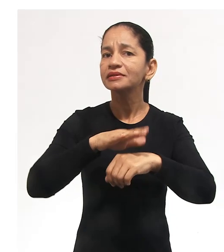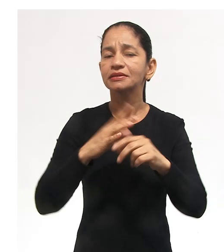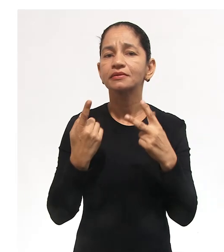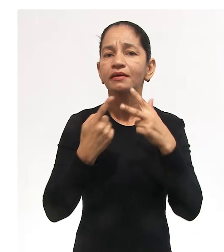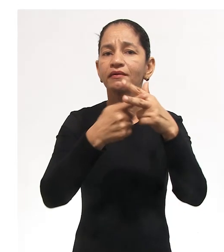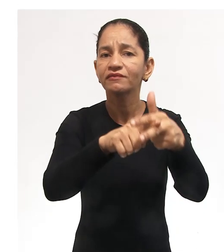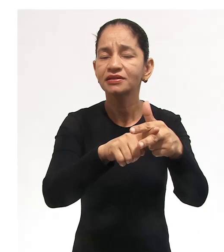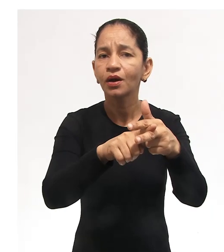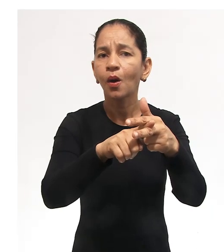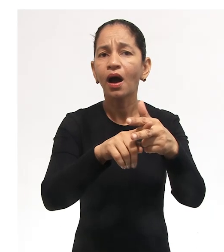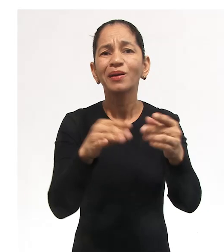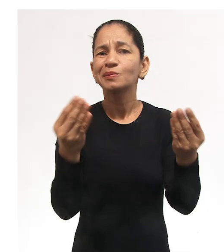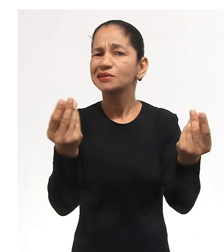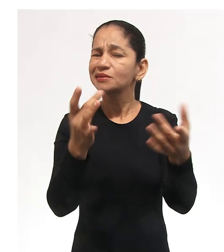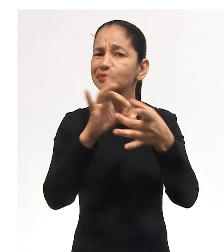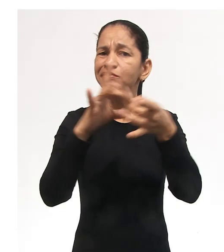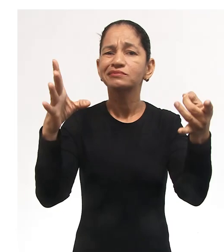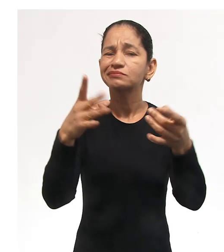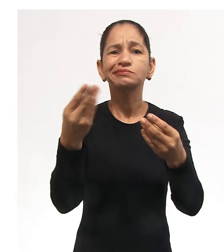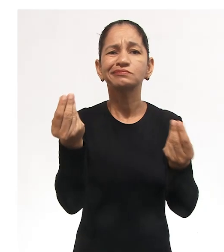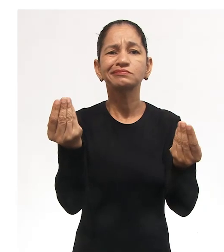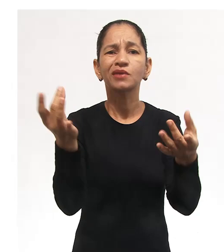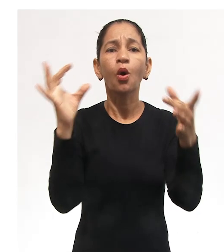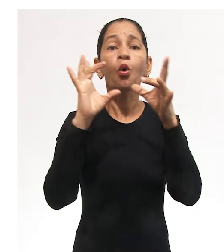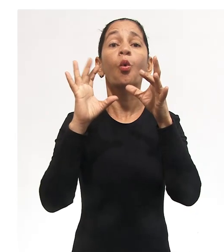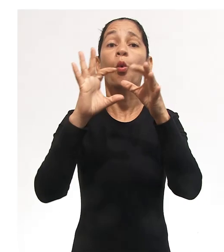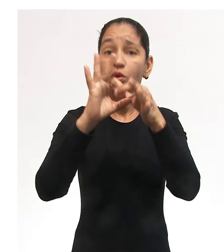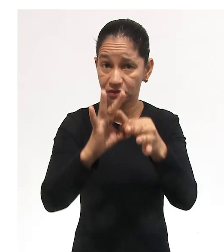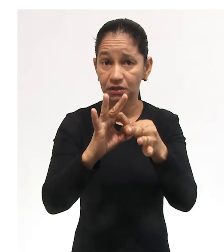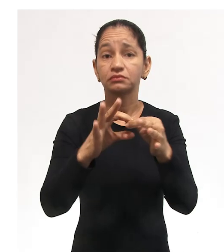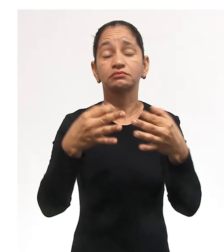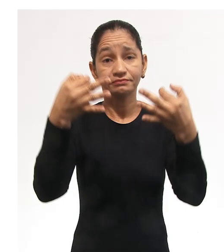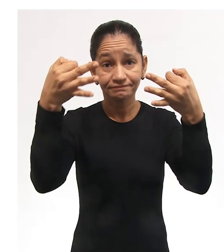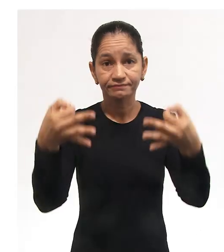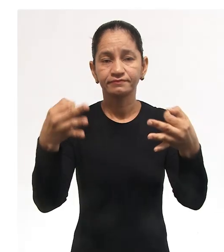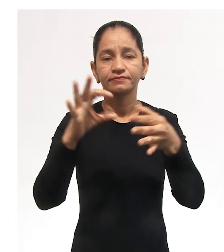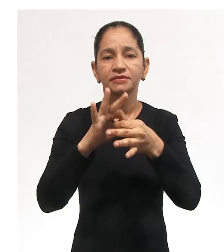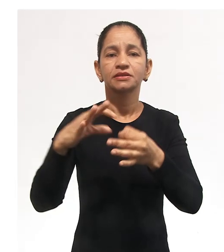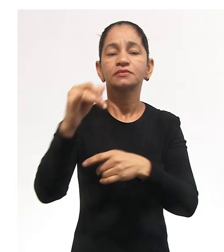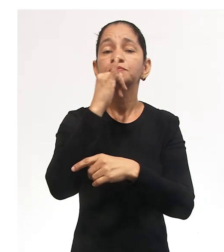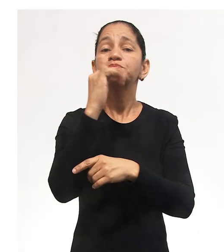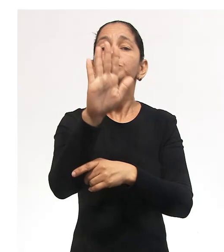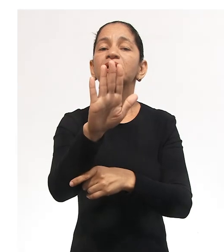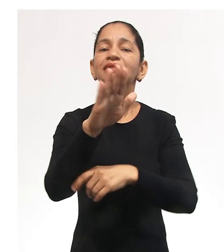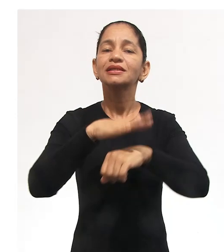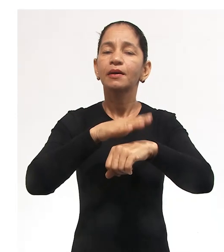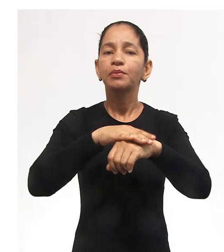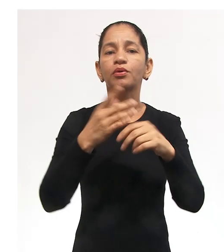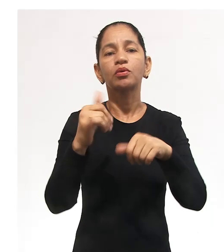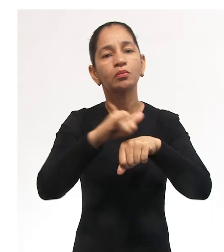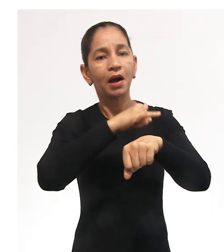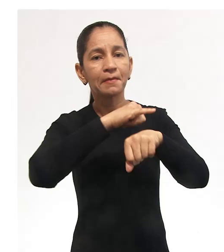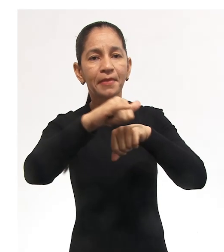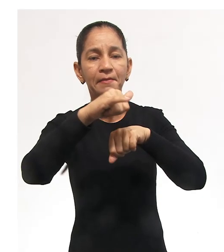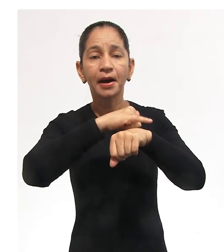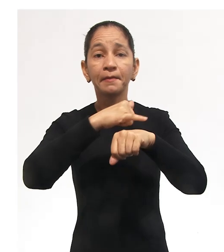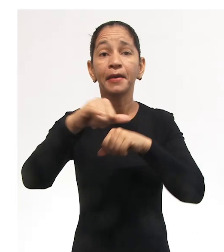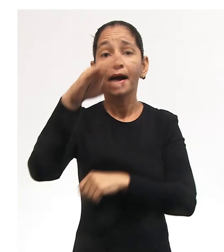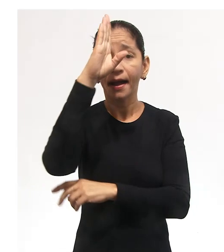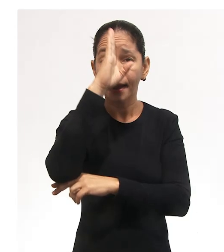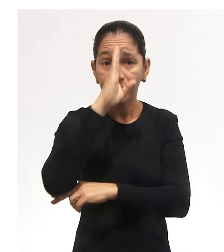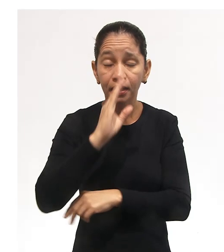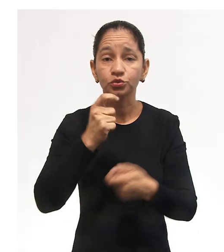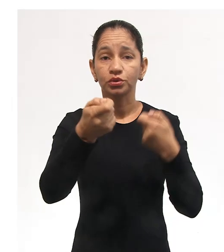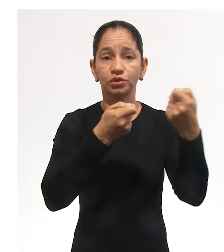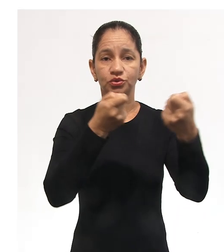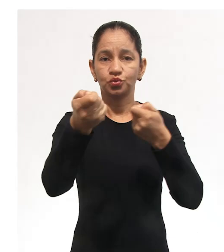de intervenção que não tenha nada a ver com o problema que você identificou, tá? O exemplo, implementar uma ferramenta digital